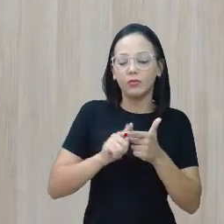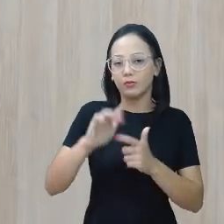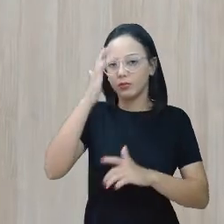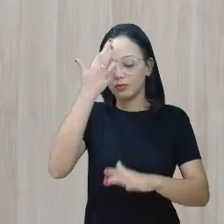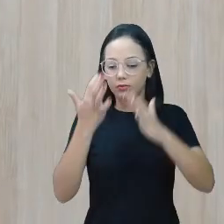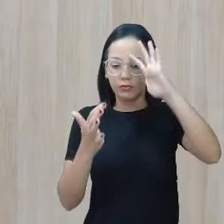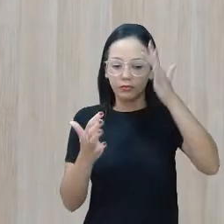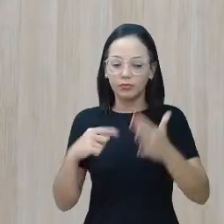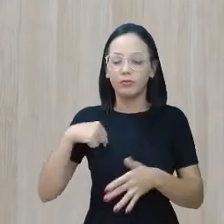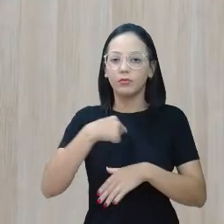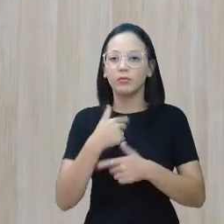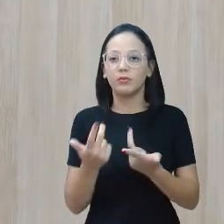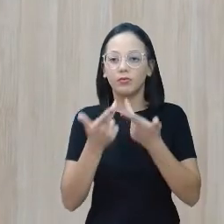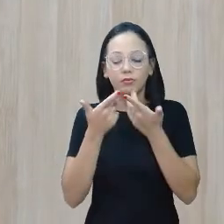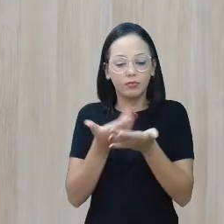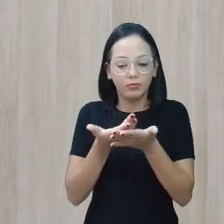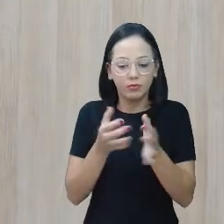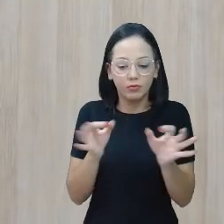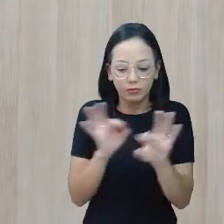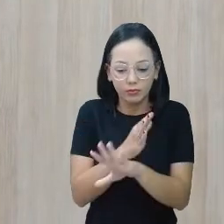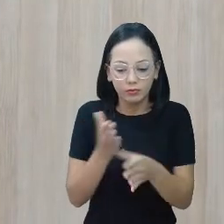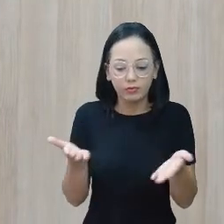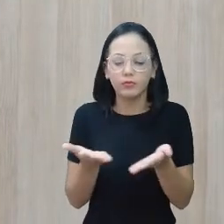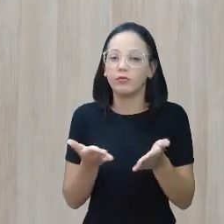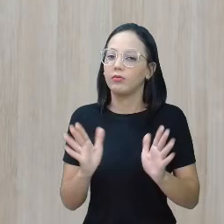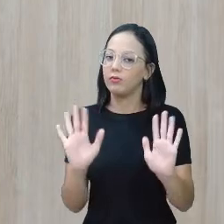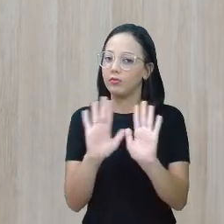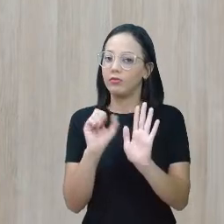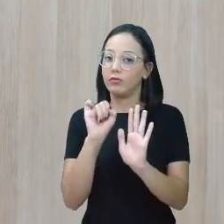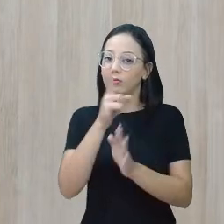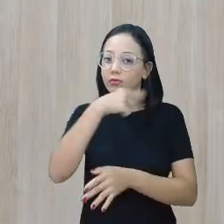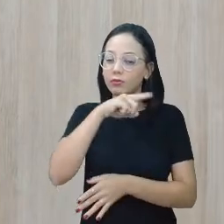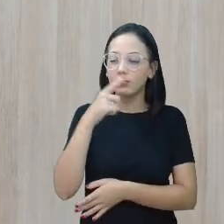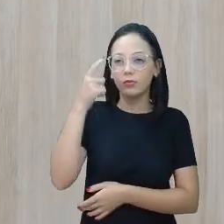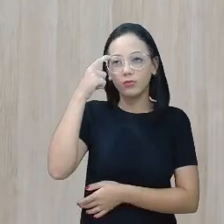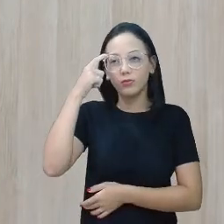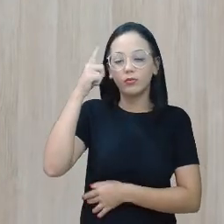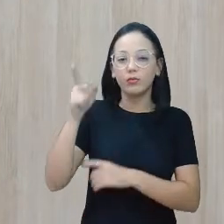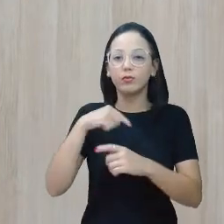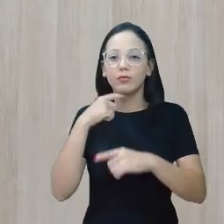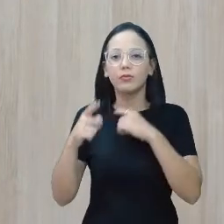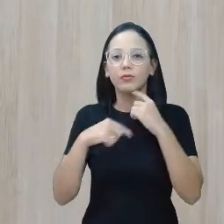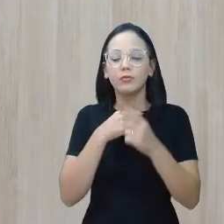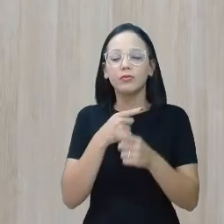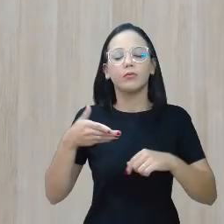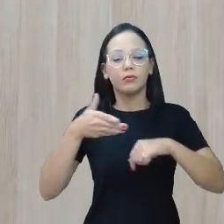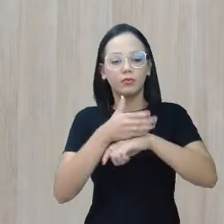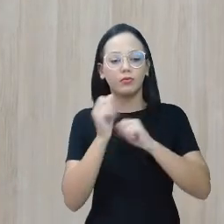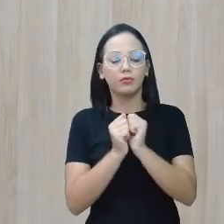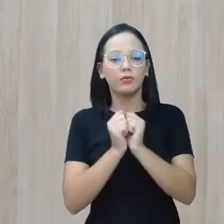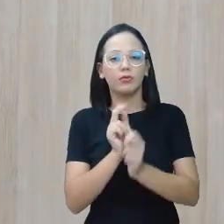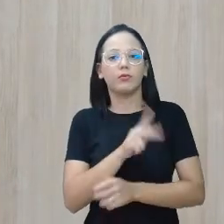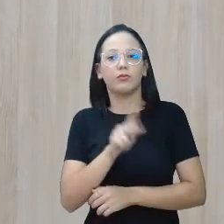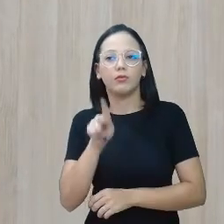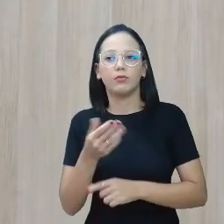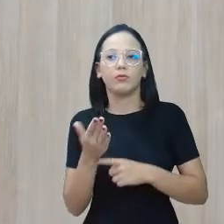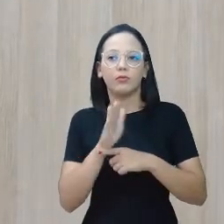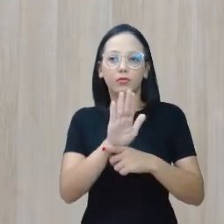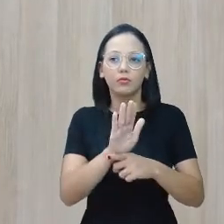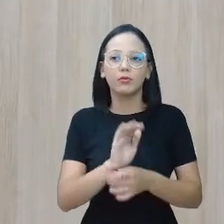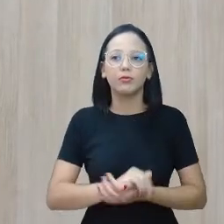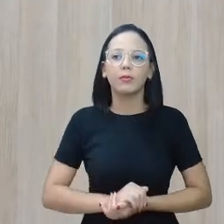toda vez a gente fala que a aula não acaba por aqui, né, gente? Se você tem alguma dúvida, você leva aí para o seu professor para ele poder também te ajudar, tá